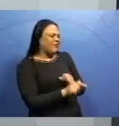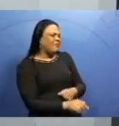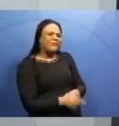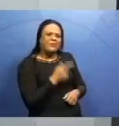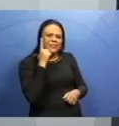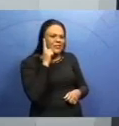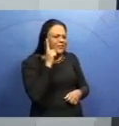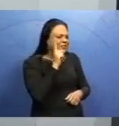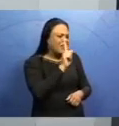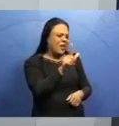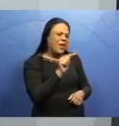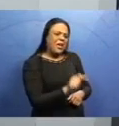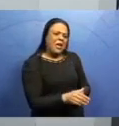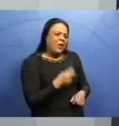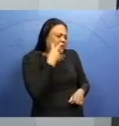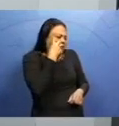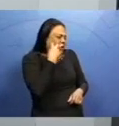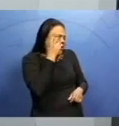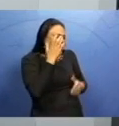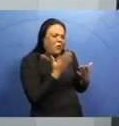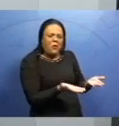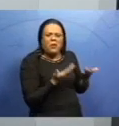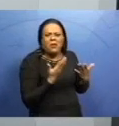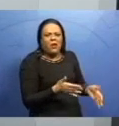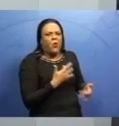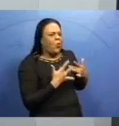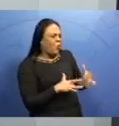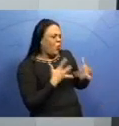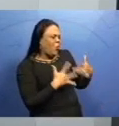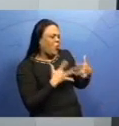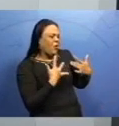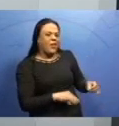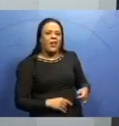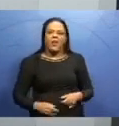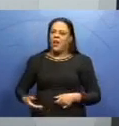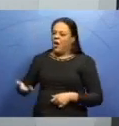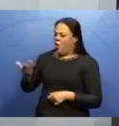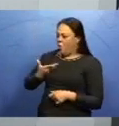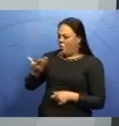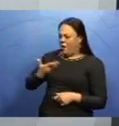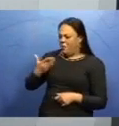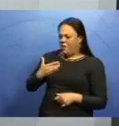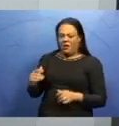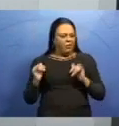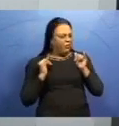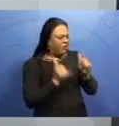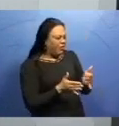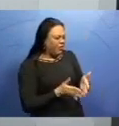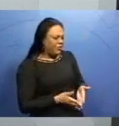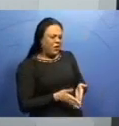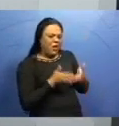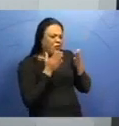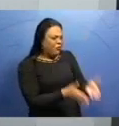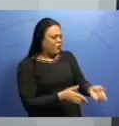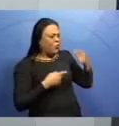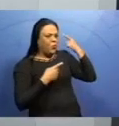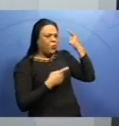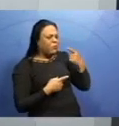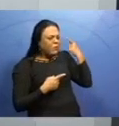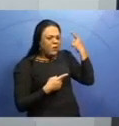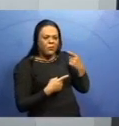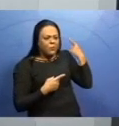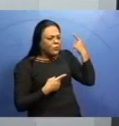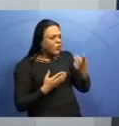ganhar e ainda passaria vergonha. Uma amiga foi logo falando: "Você está